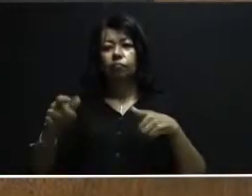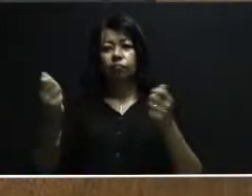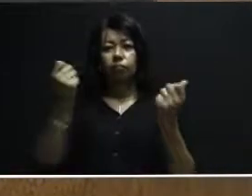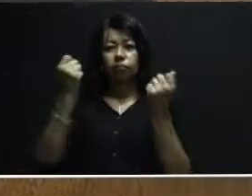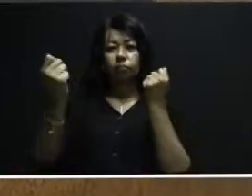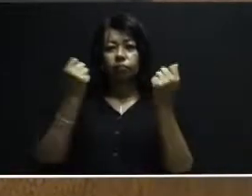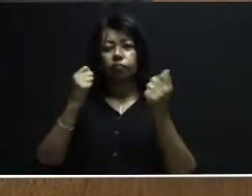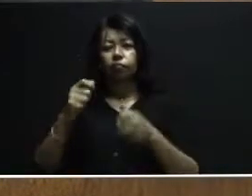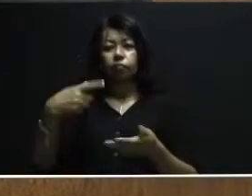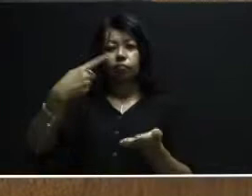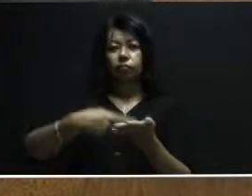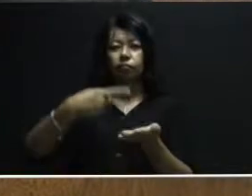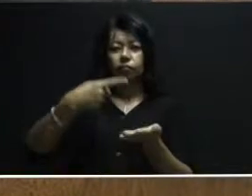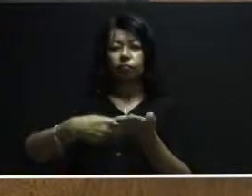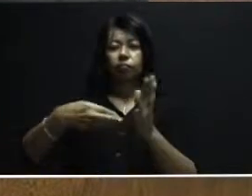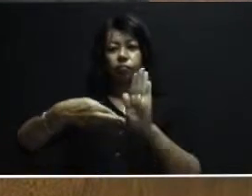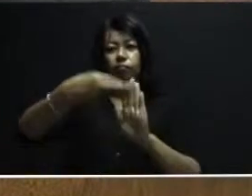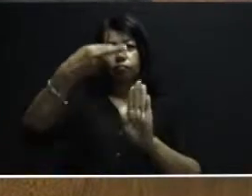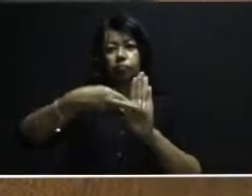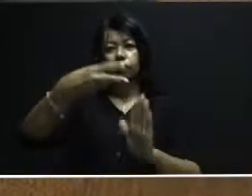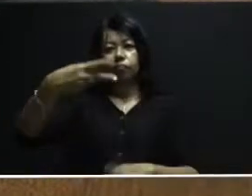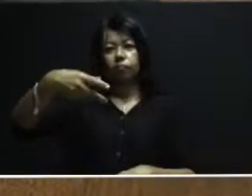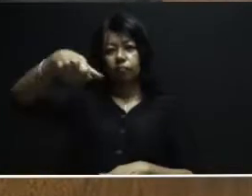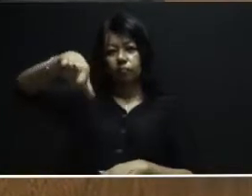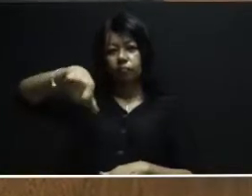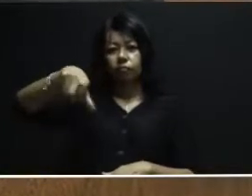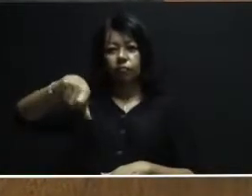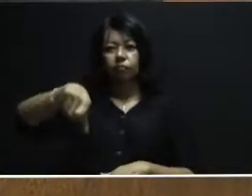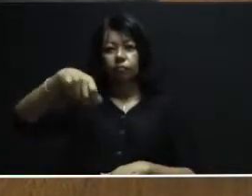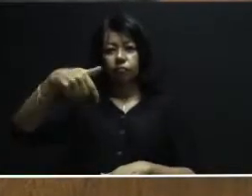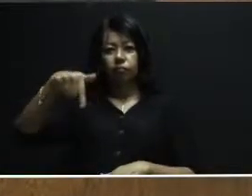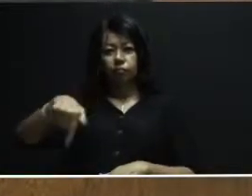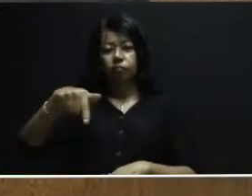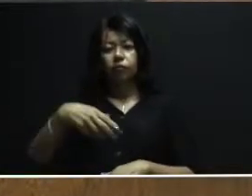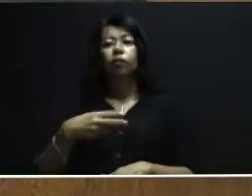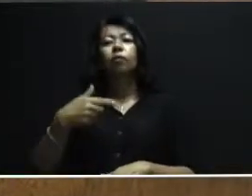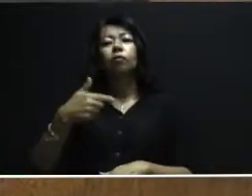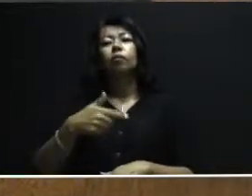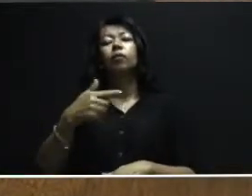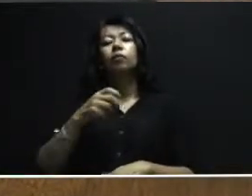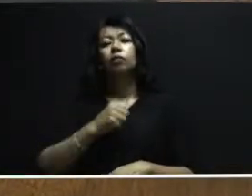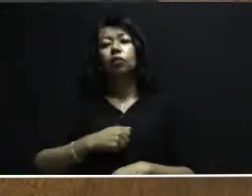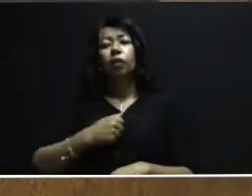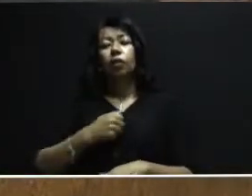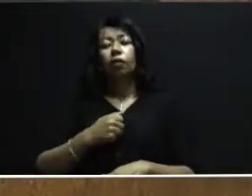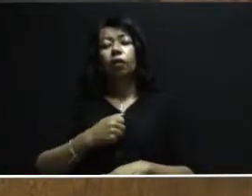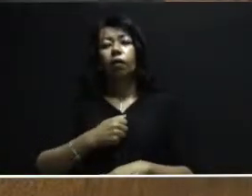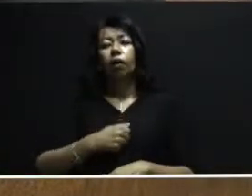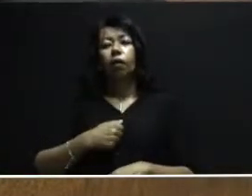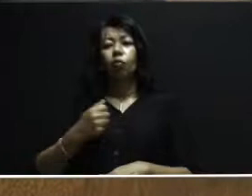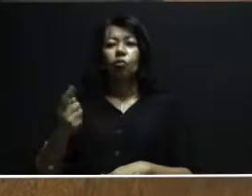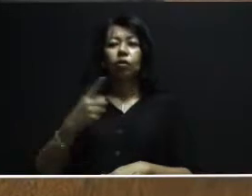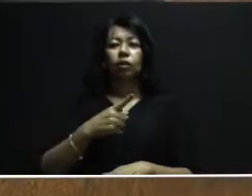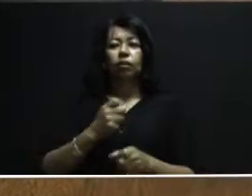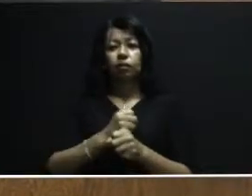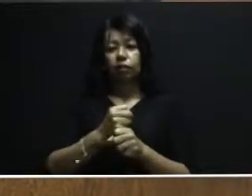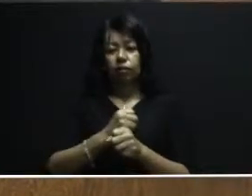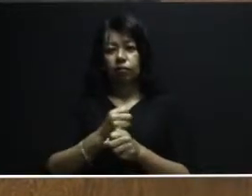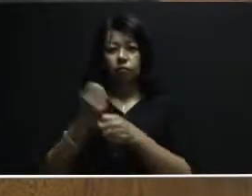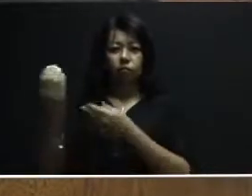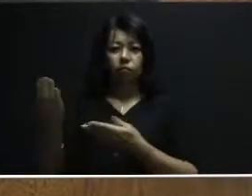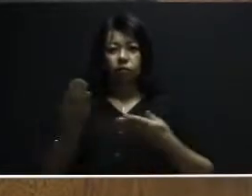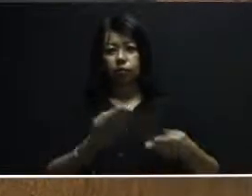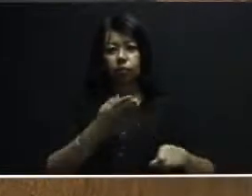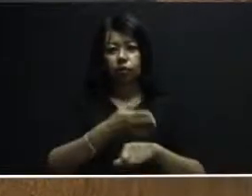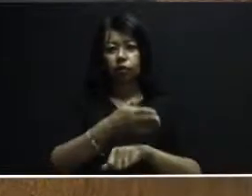cumprimento à Resolução número 2947, de 22 de agosto do corrente ano. Convido para fazer parte da mesa